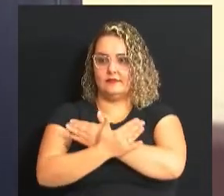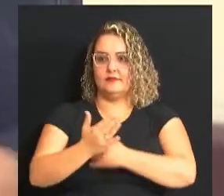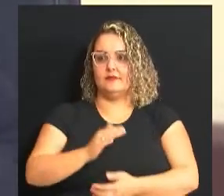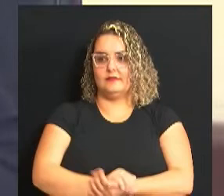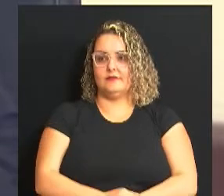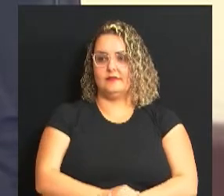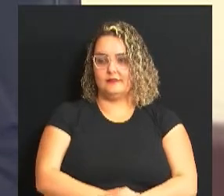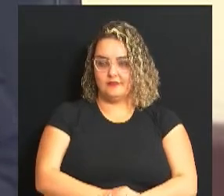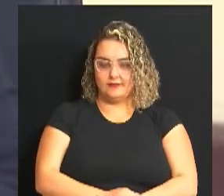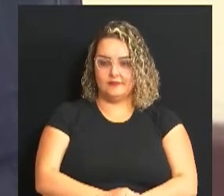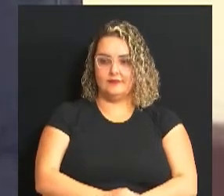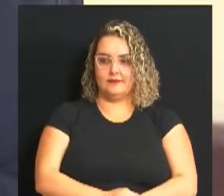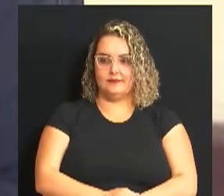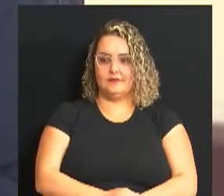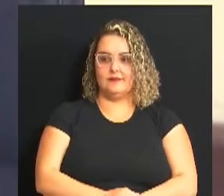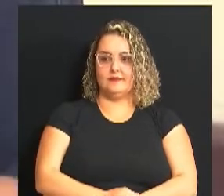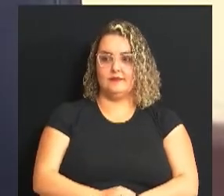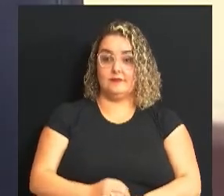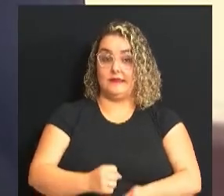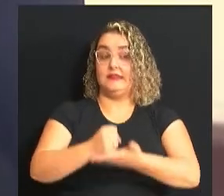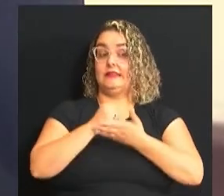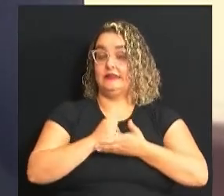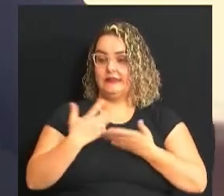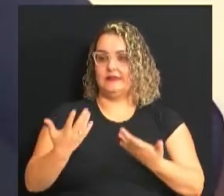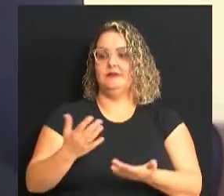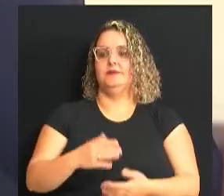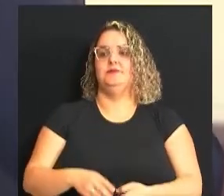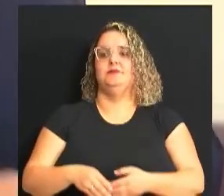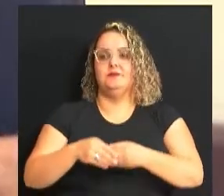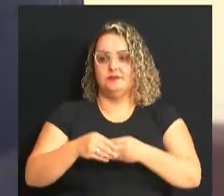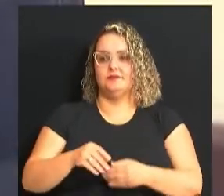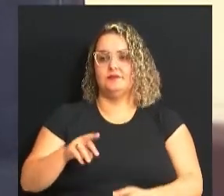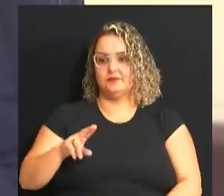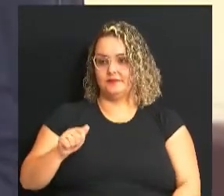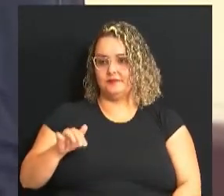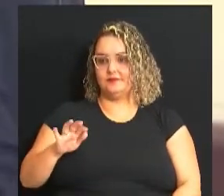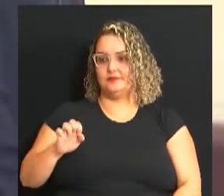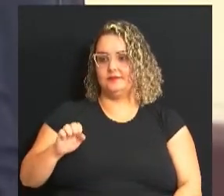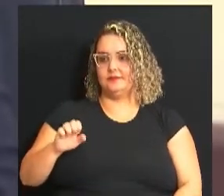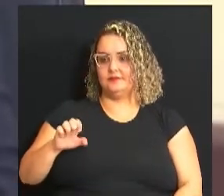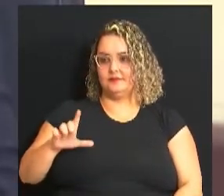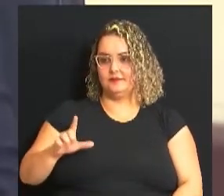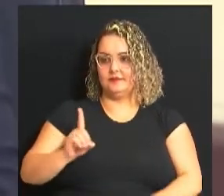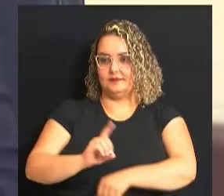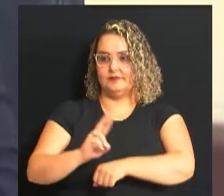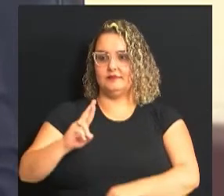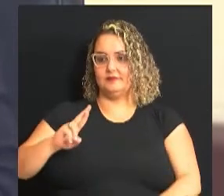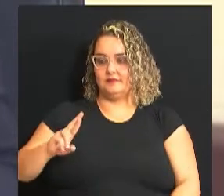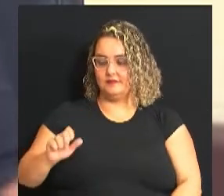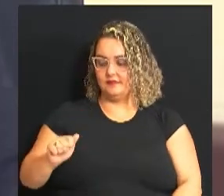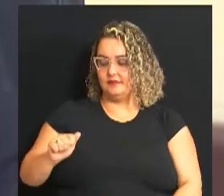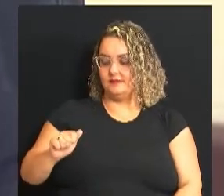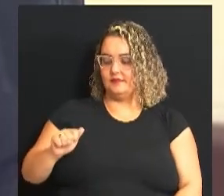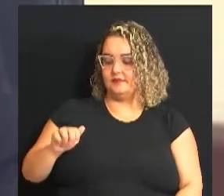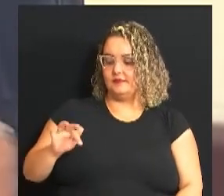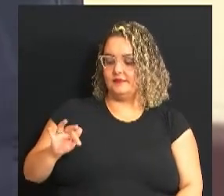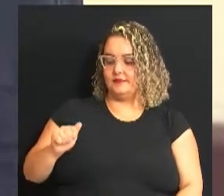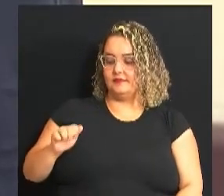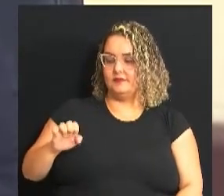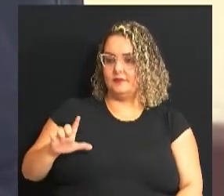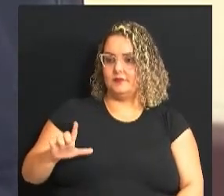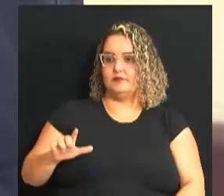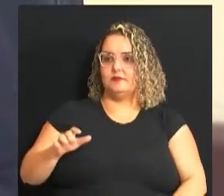pedindo socorro. Também cumprimentar o Rafael, doutor Rafael, da Secretaria de Justiça.